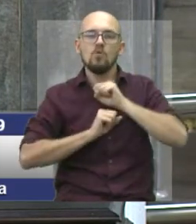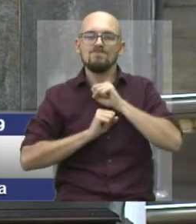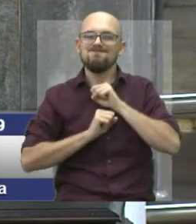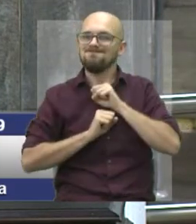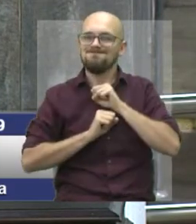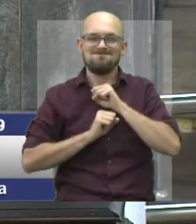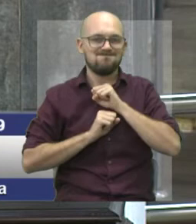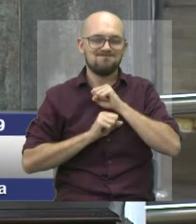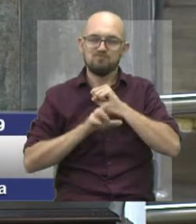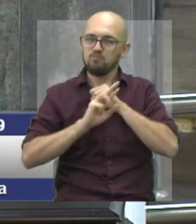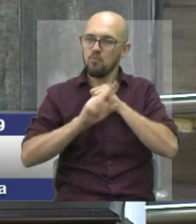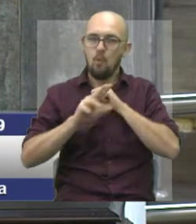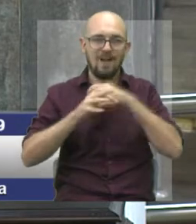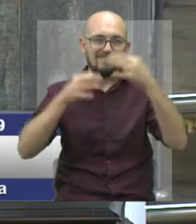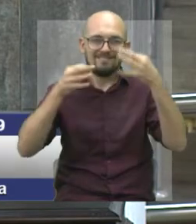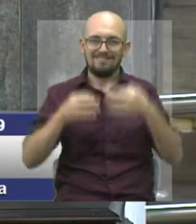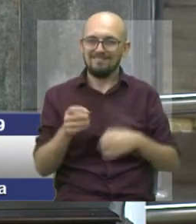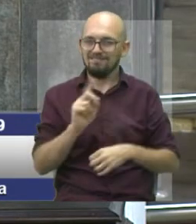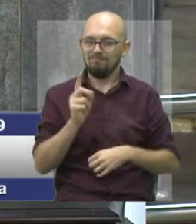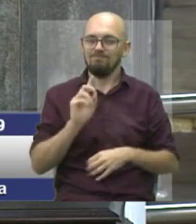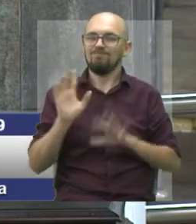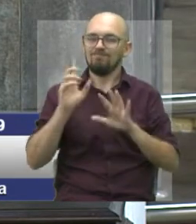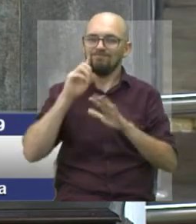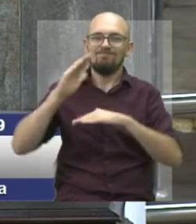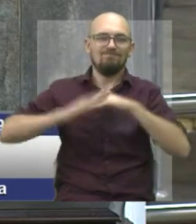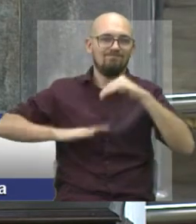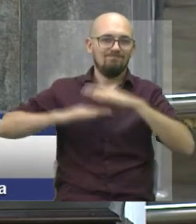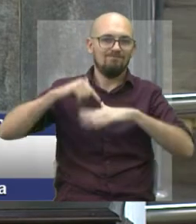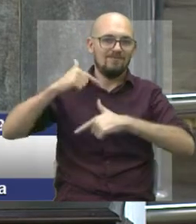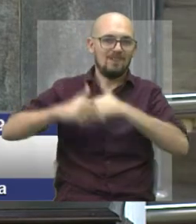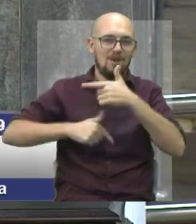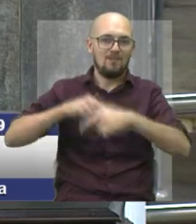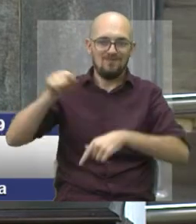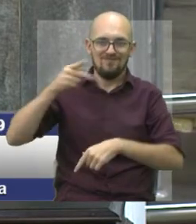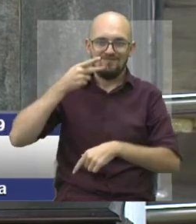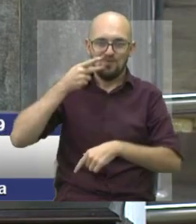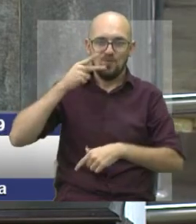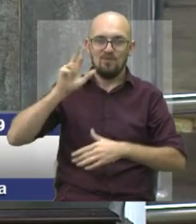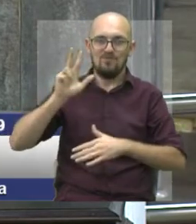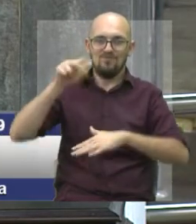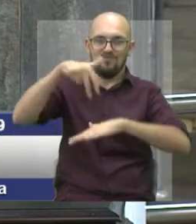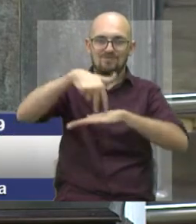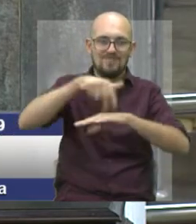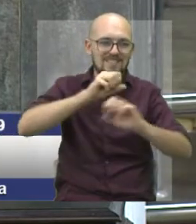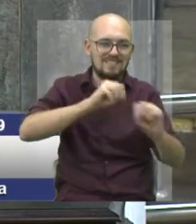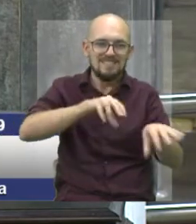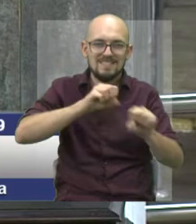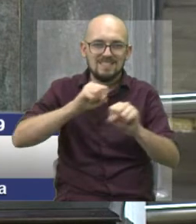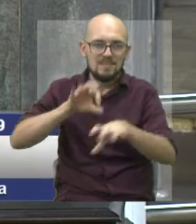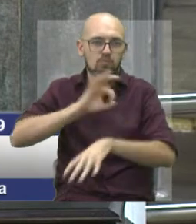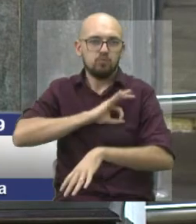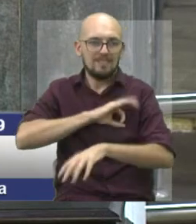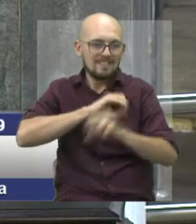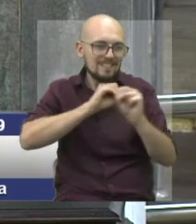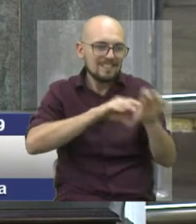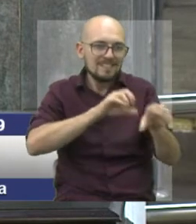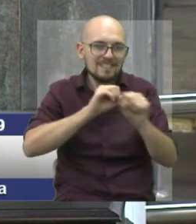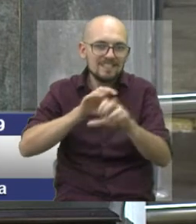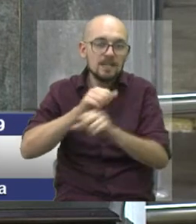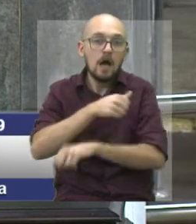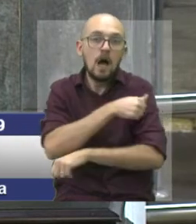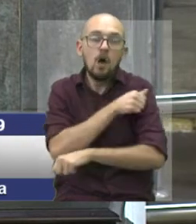eu observei na fala do Fernando, do militar fardado, passa